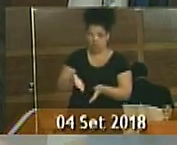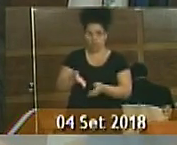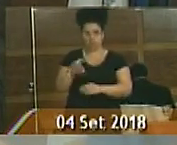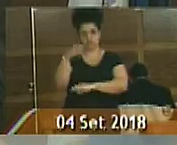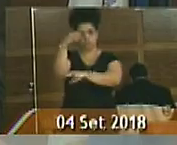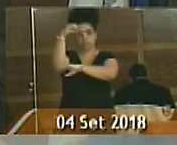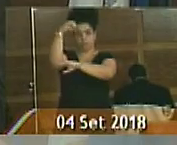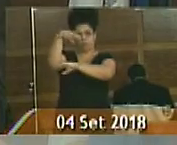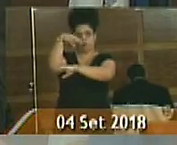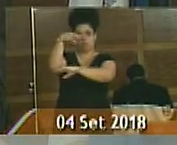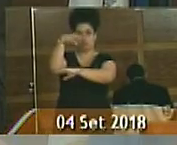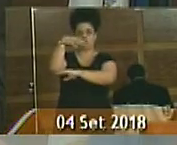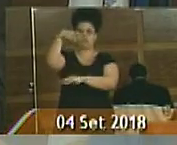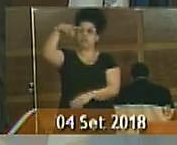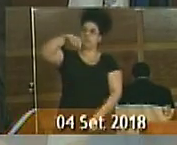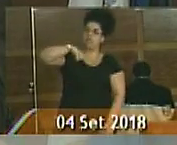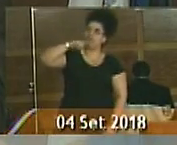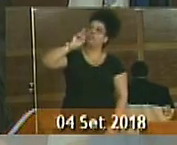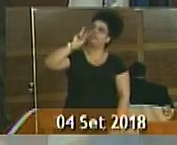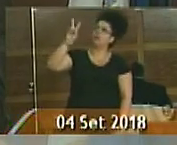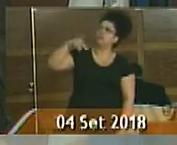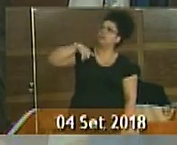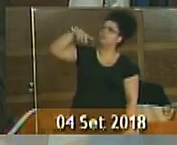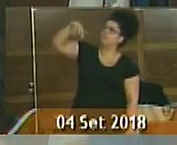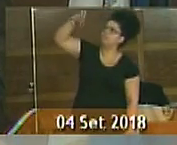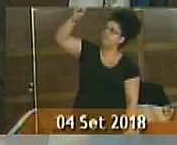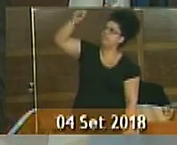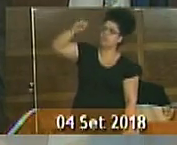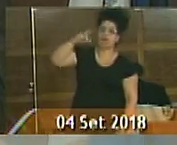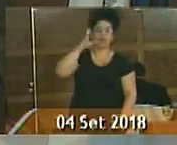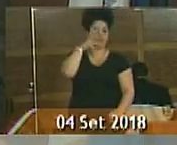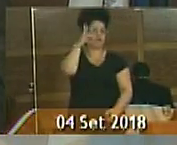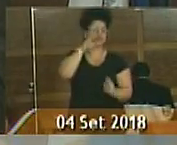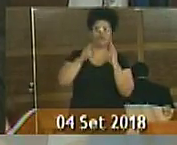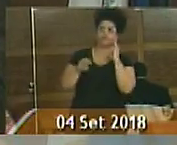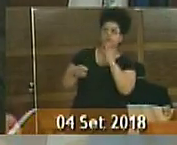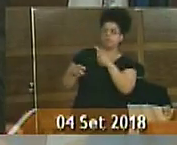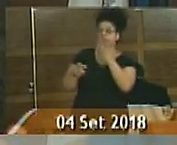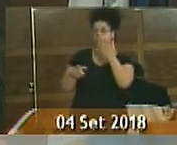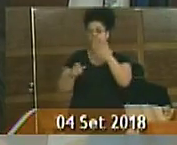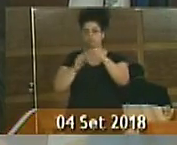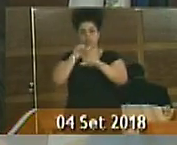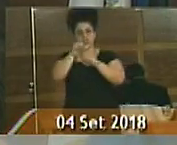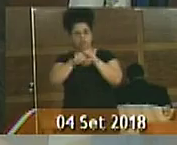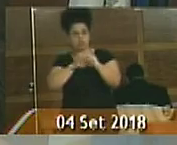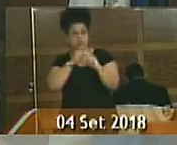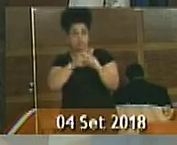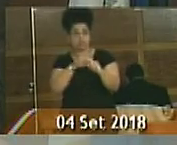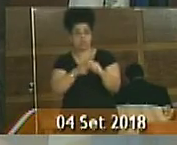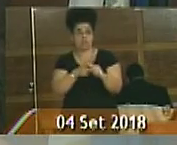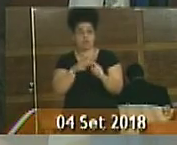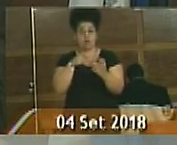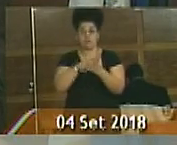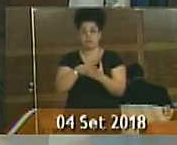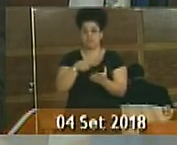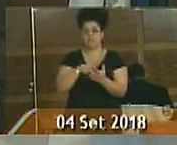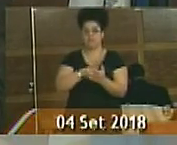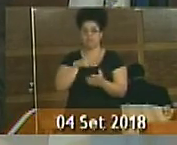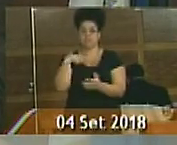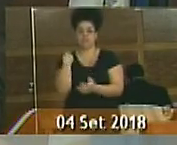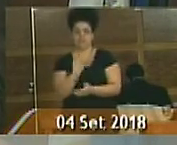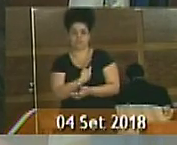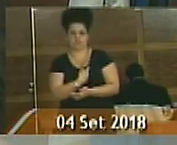poste com a luz apagada é importante para a segurança pública. Também é uma coisa que a gente tem obrigação de estar